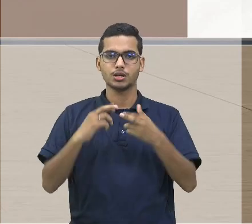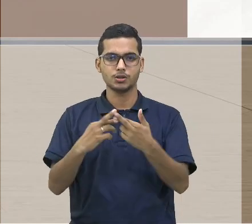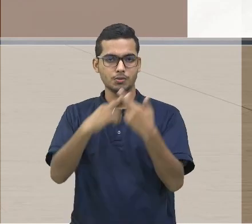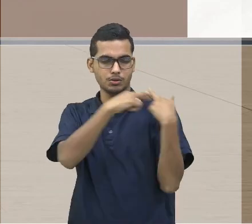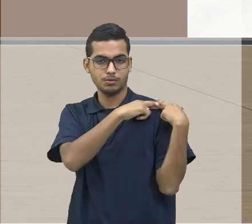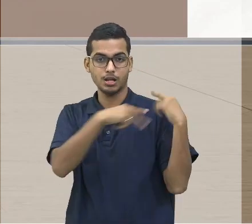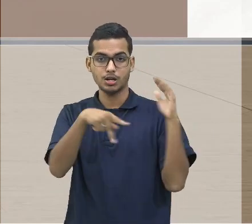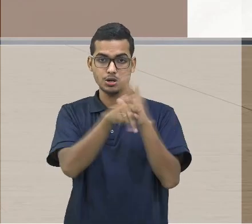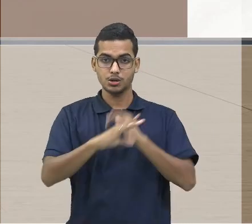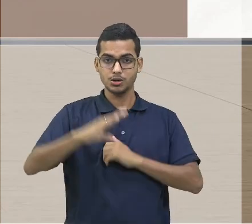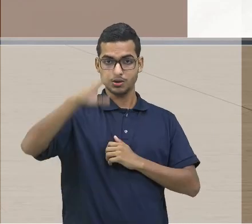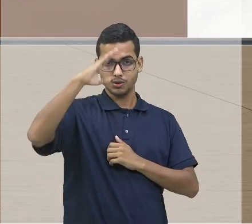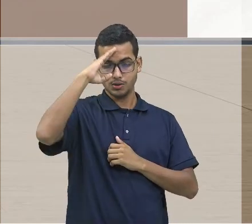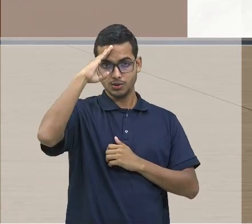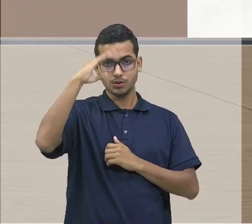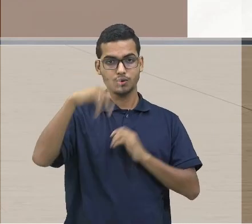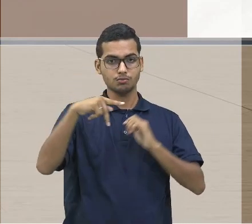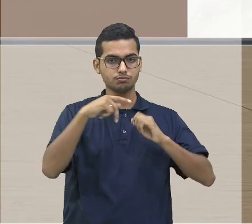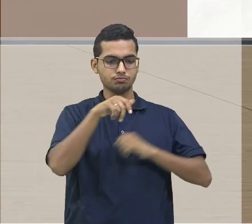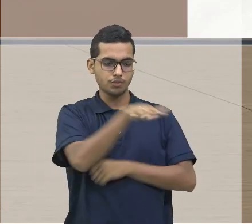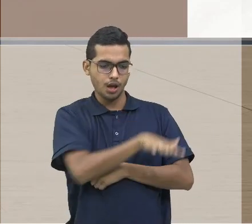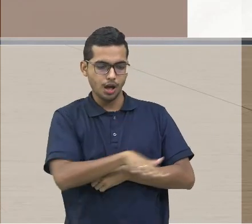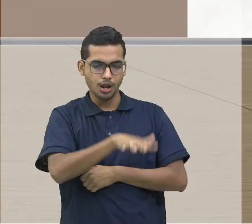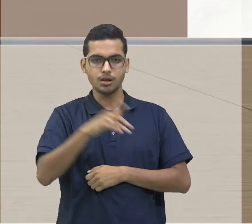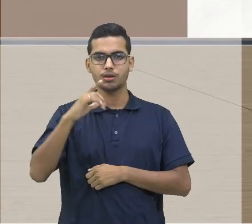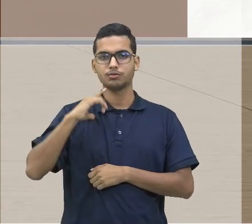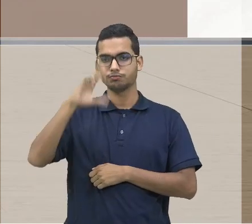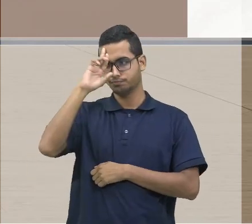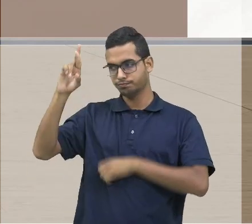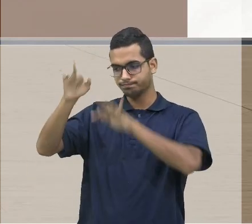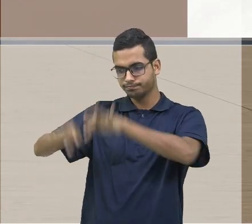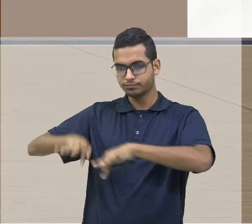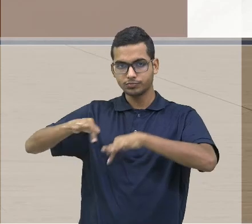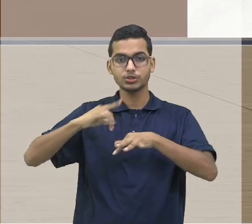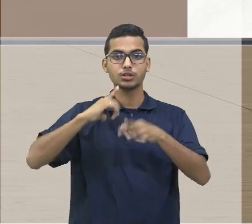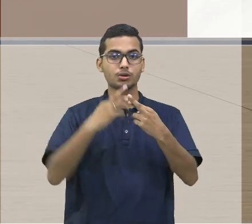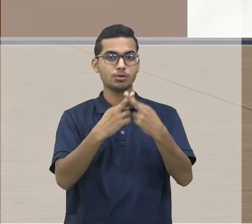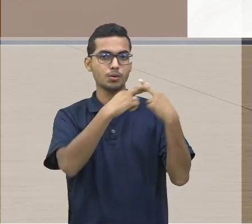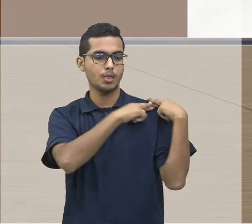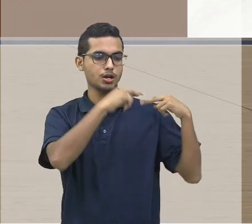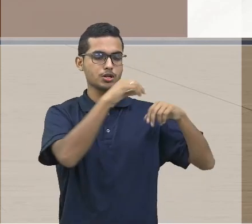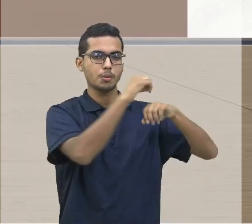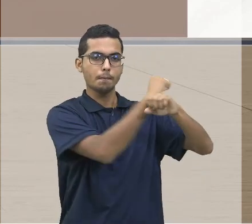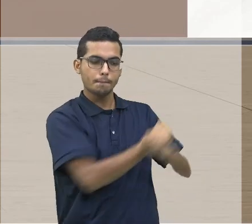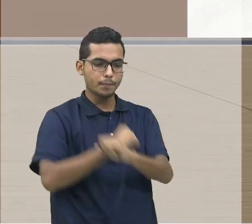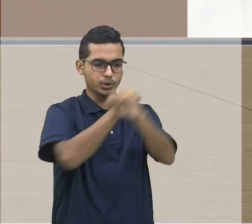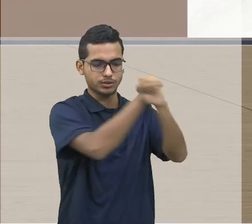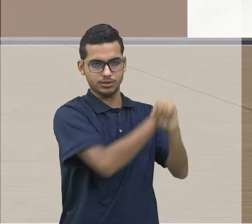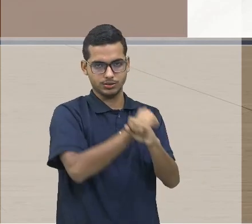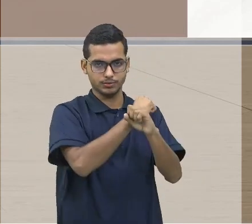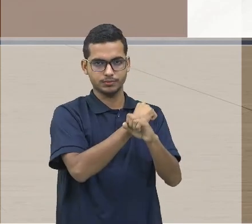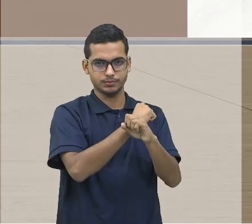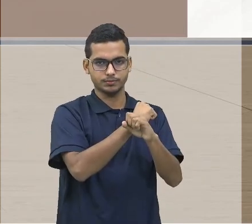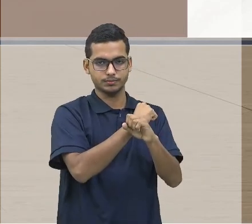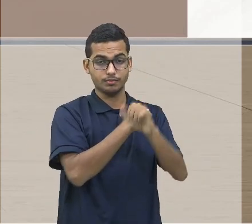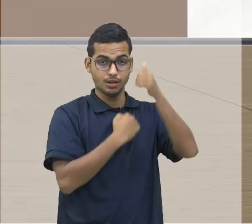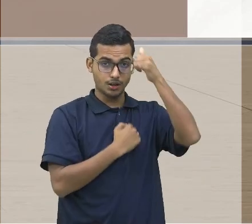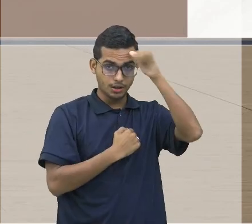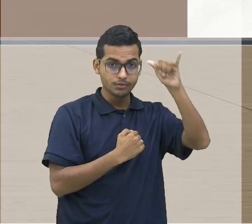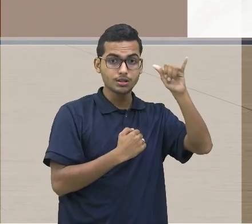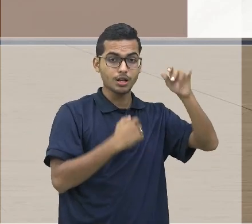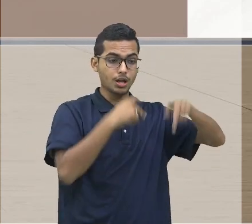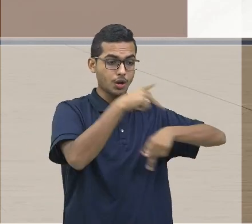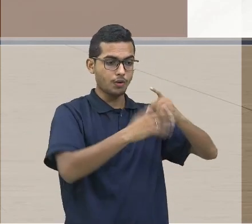temos de característica desse processo de servidão? Vamos ver. Pagamento de tributos e obrigações como a corvéia. Então, ou seja,